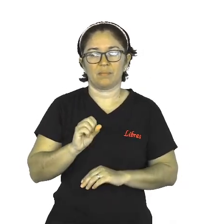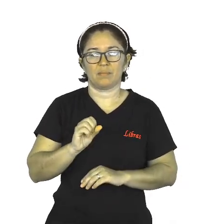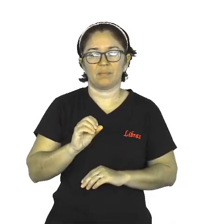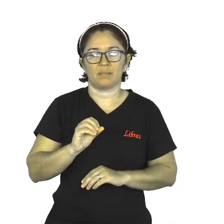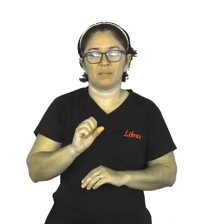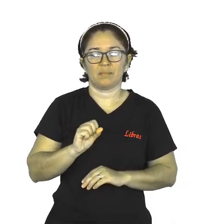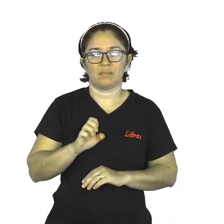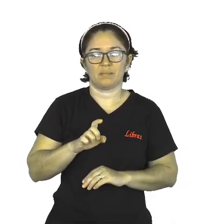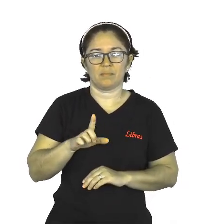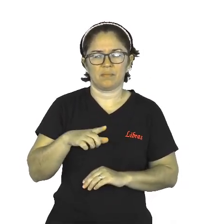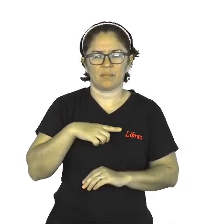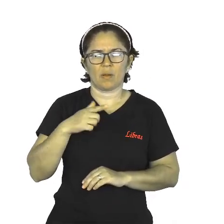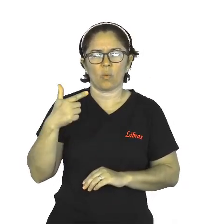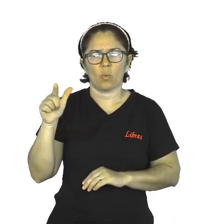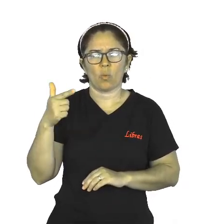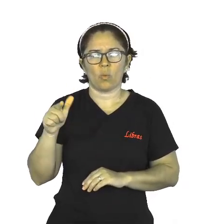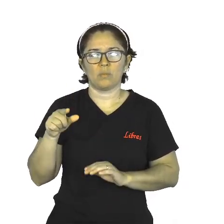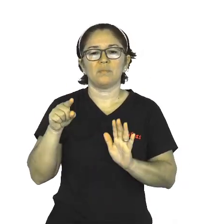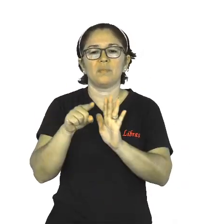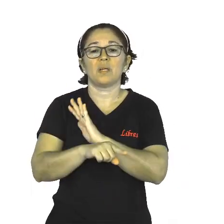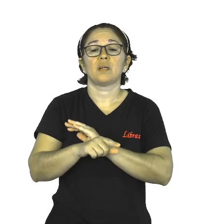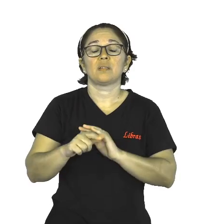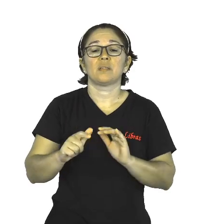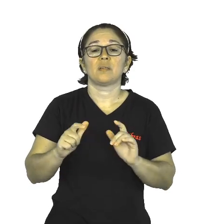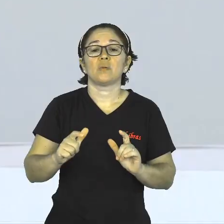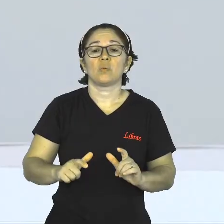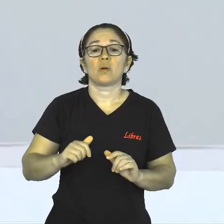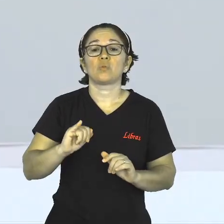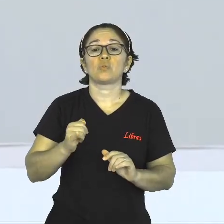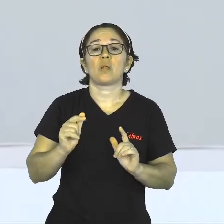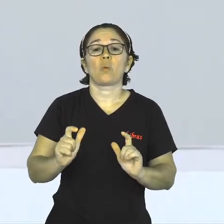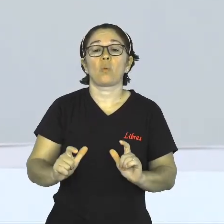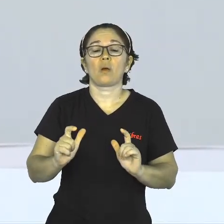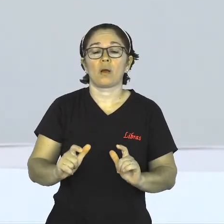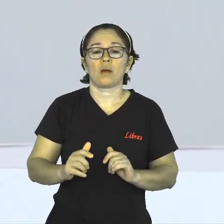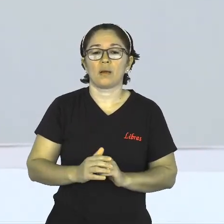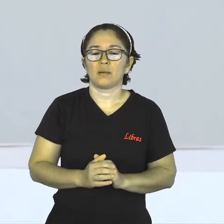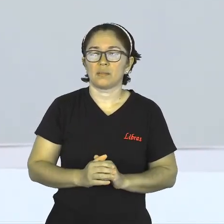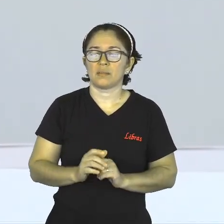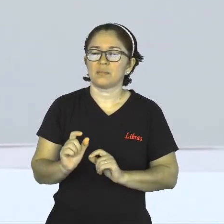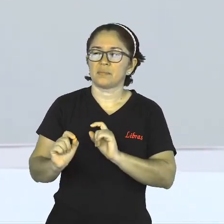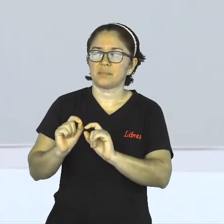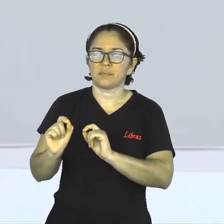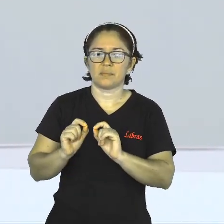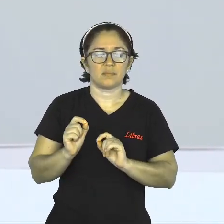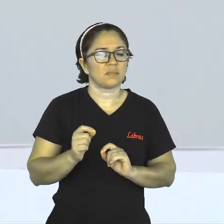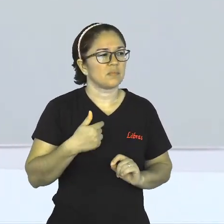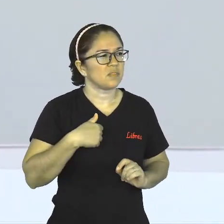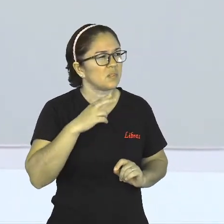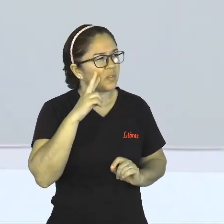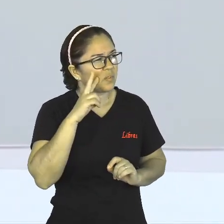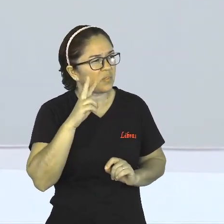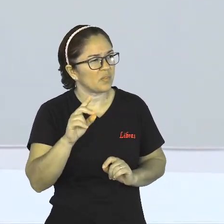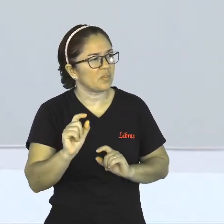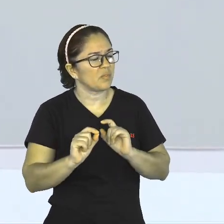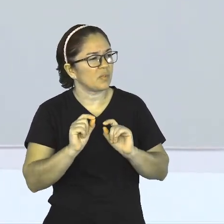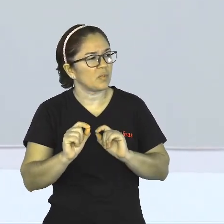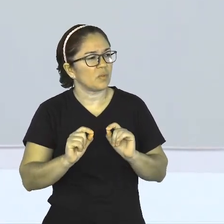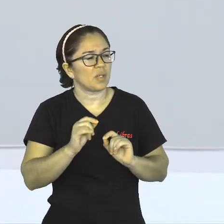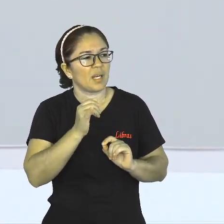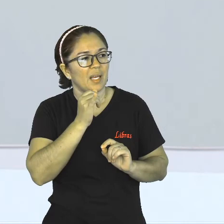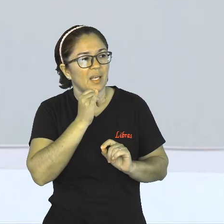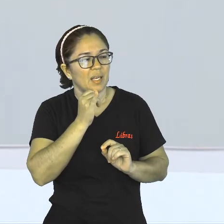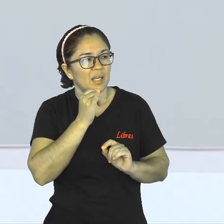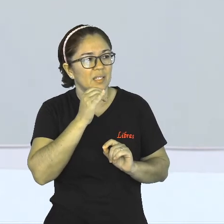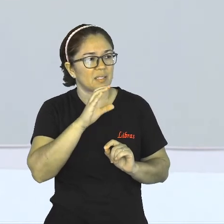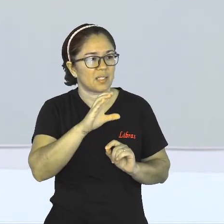está o José? Pode falar, Malu. Professora, observando bem, o José também está do lado do